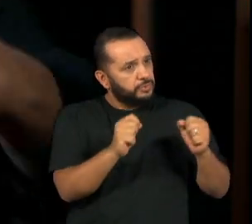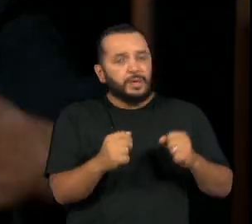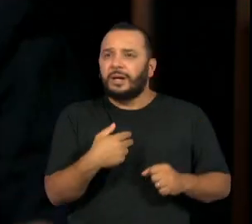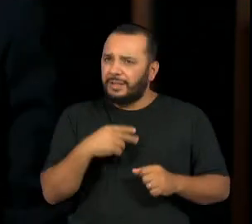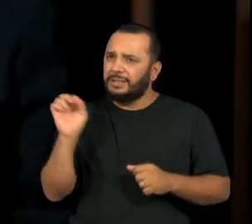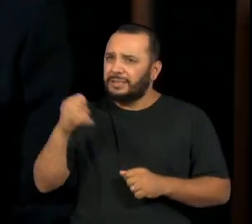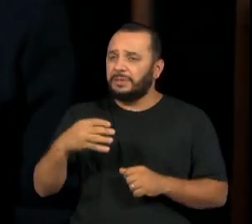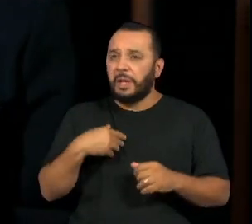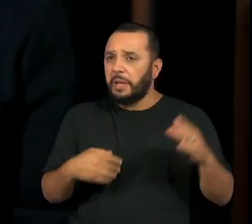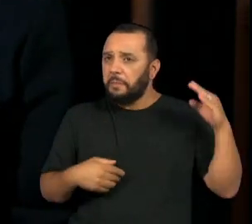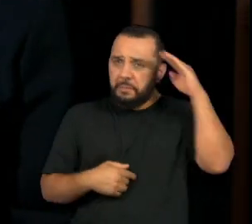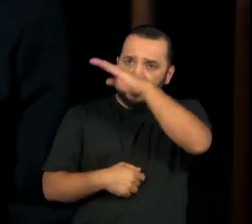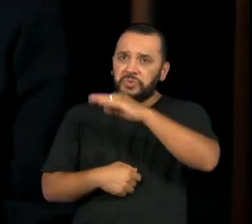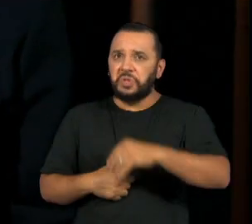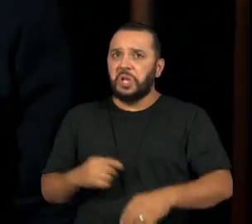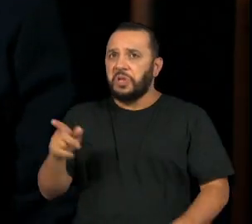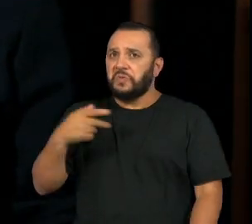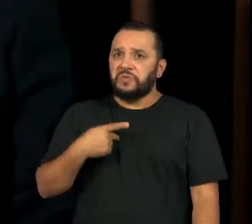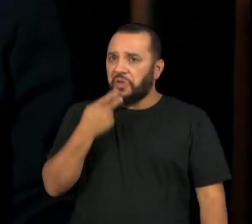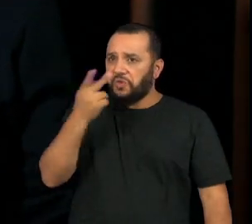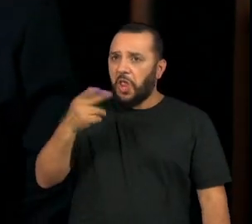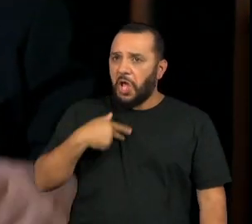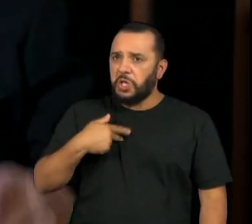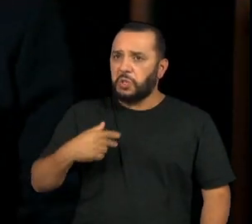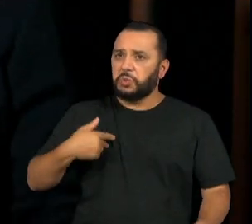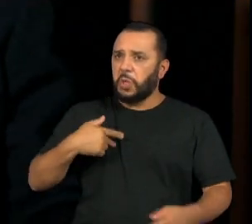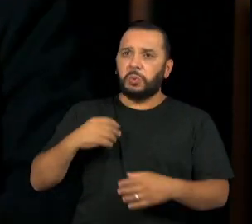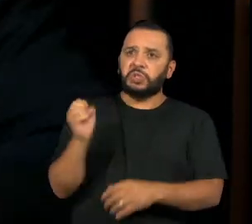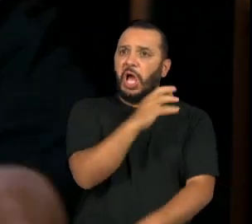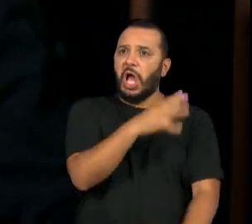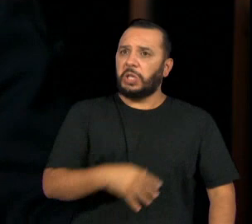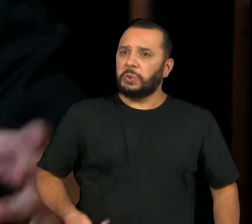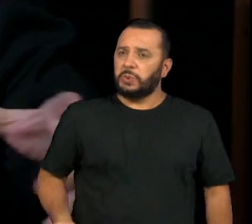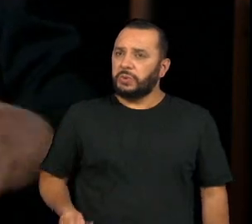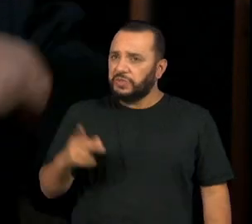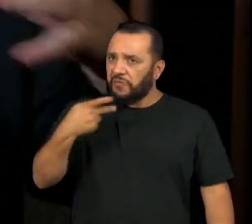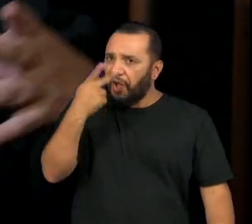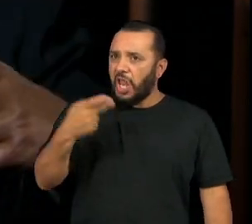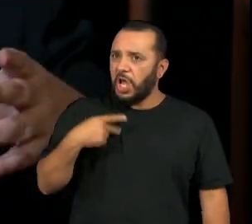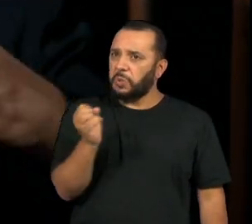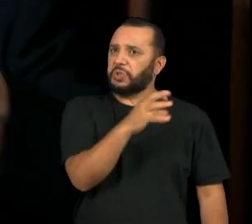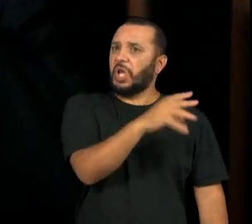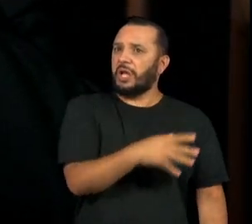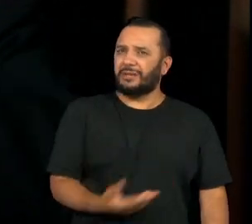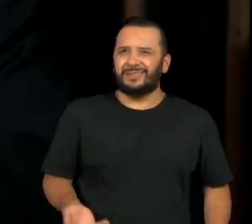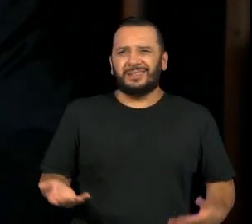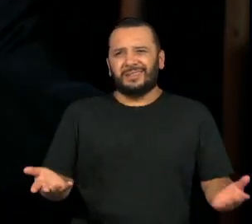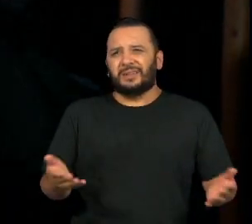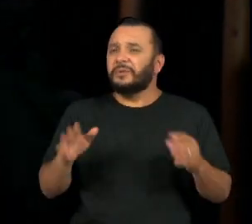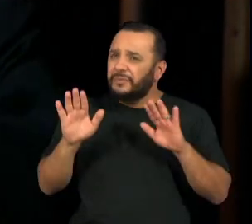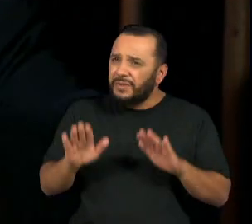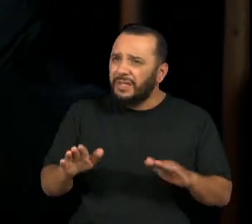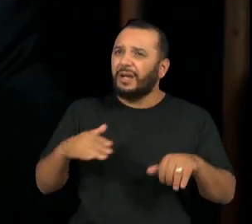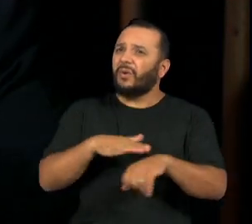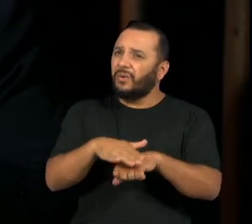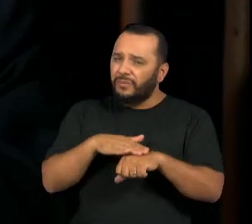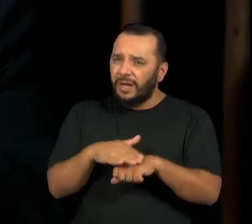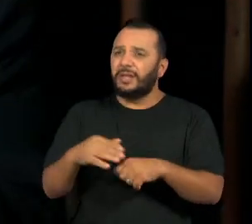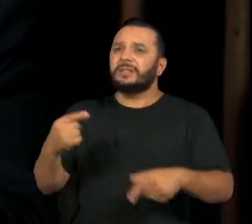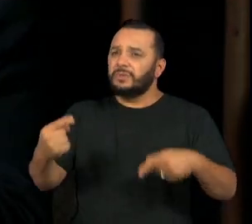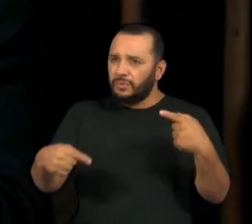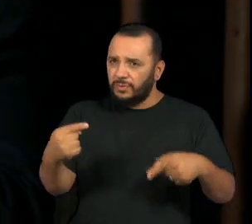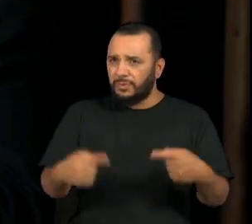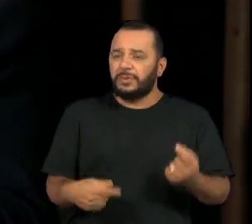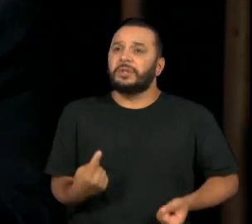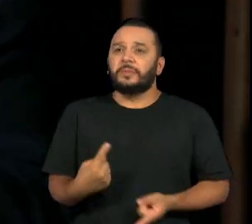o Bolsonaro que vai falar isso, otário. Aí o cara fala isso, ele sai das entrevistas. Não, cara, fica, conversa, discute. Porque